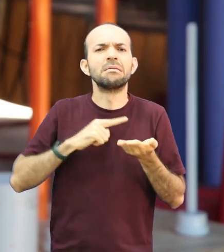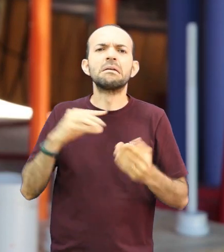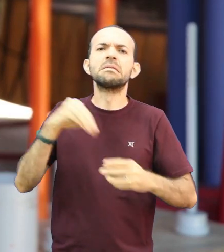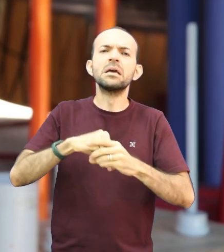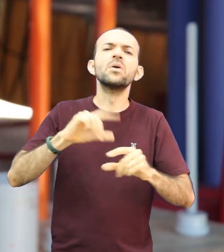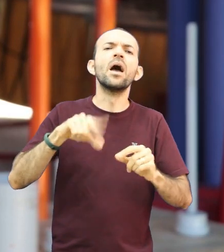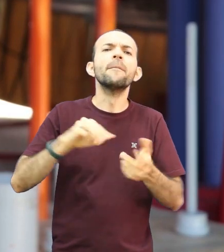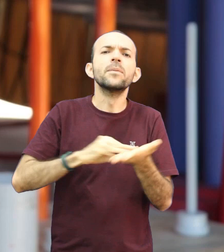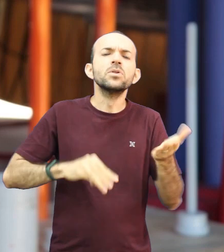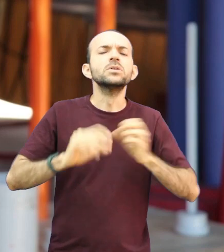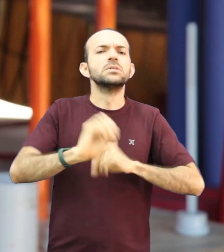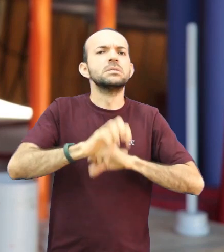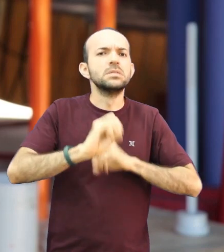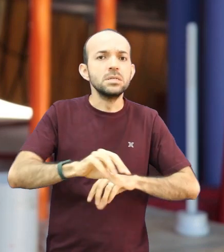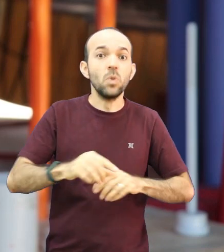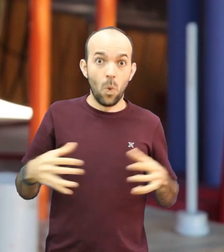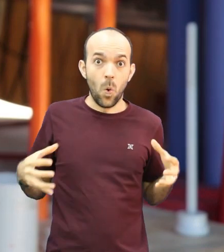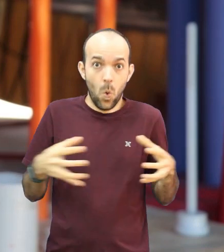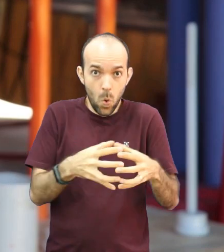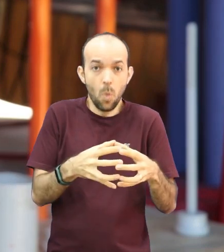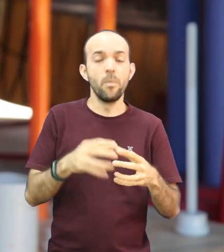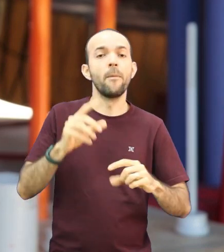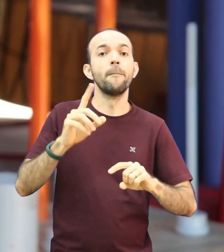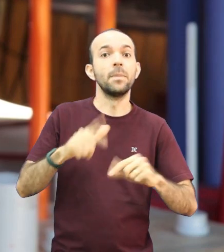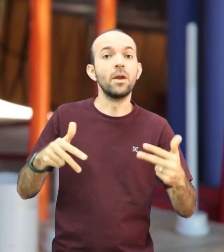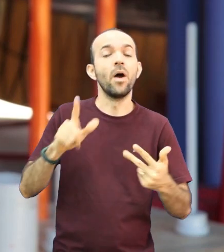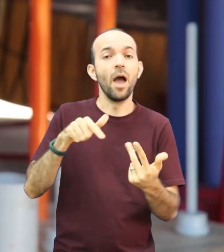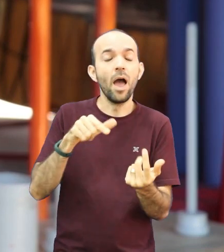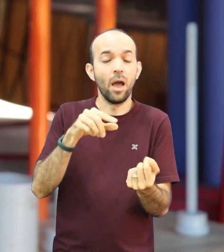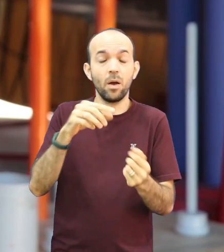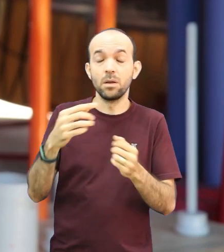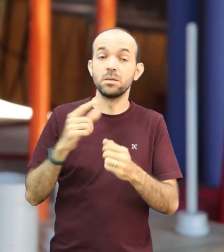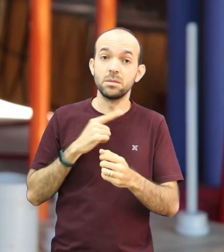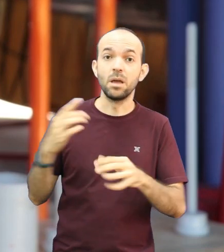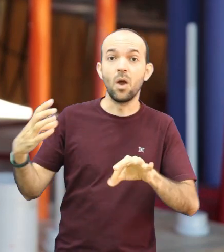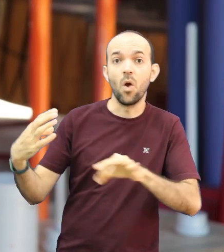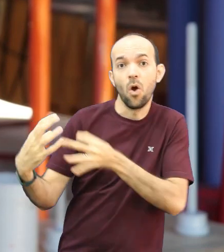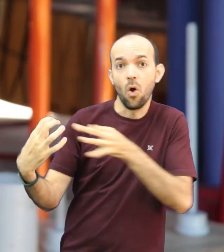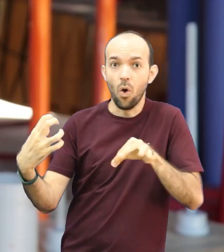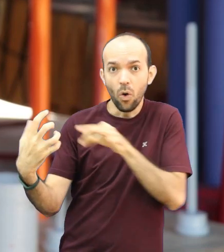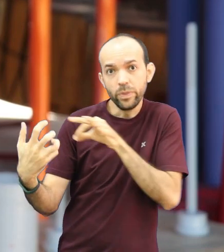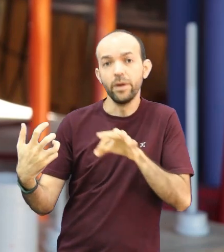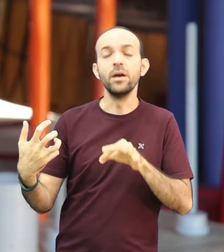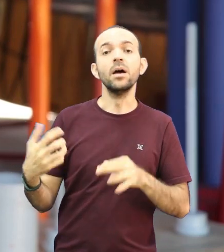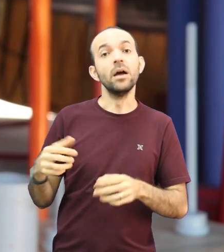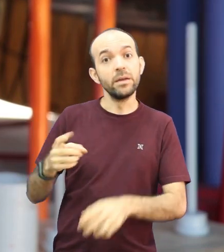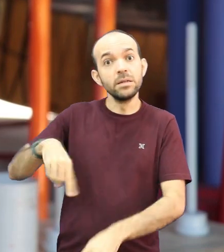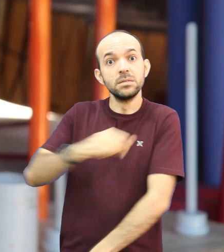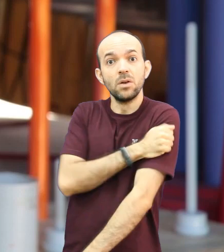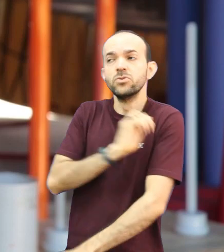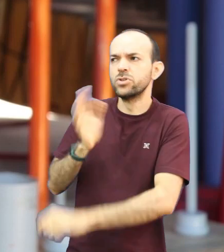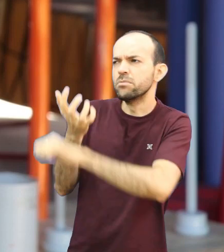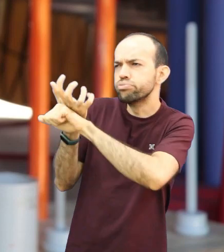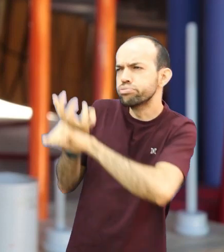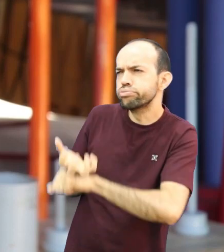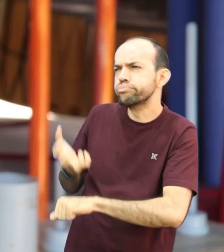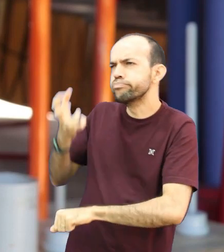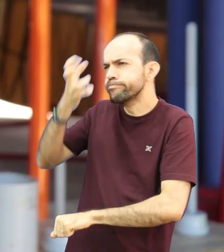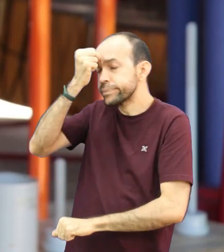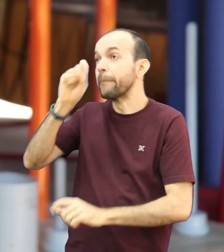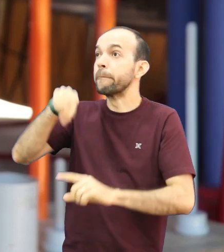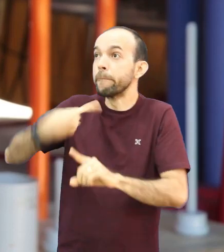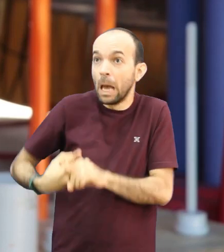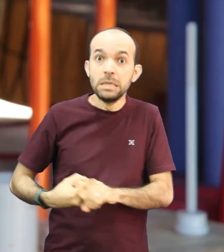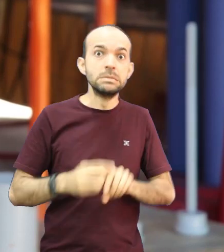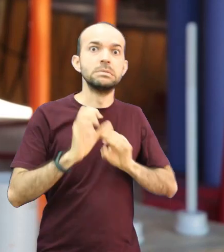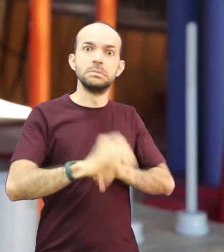com o uso de metodologia de ensino coletivo de cordas e que nossos alunos então aprendem a ensinar por meio